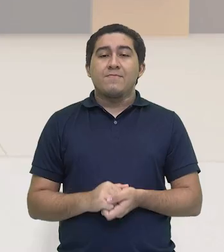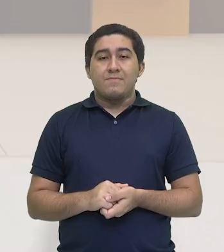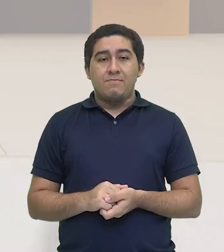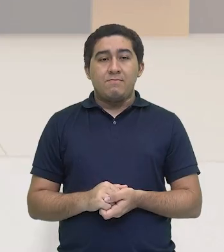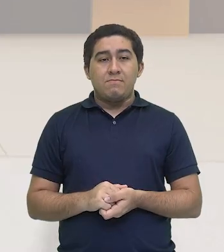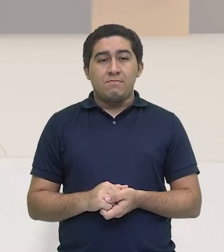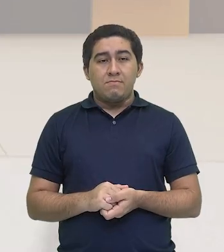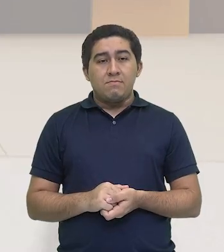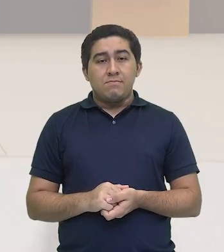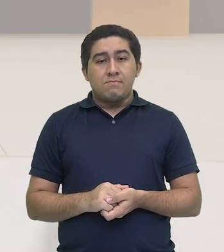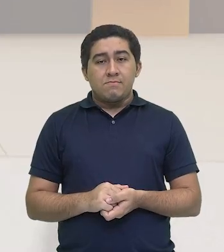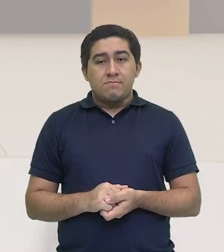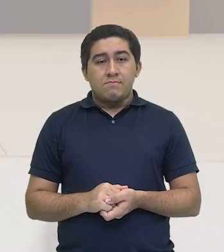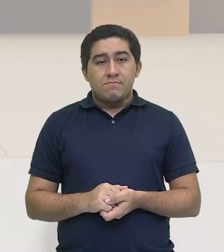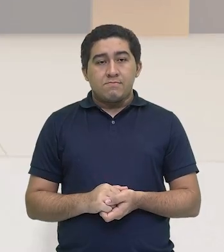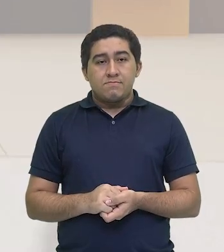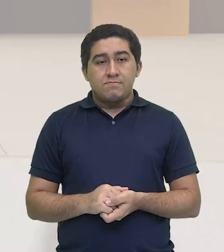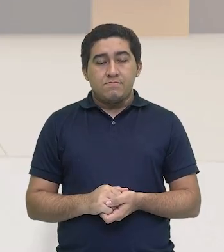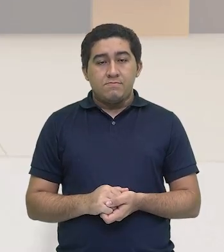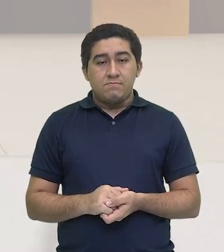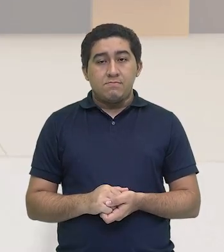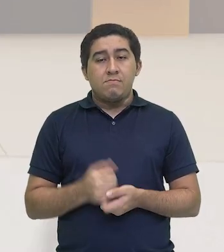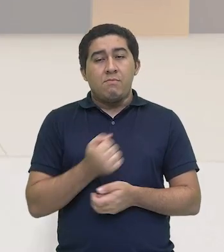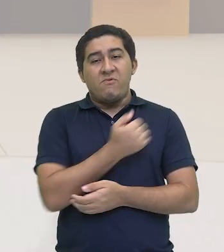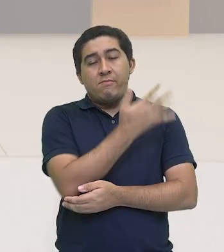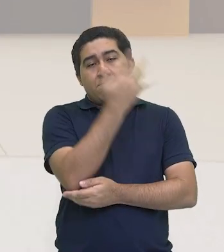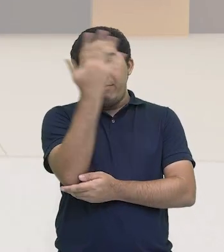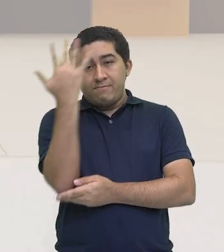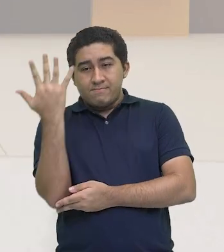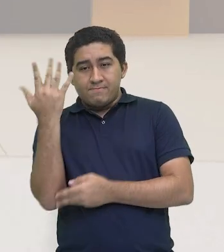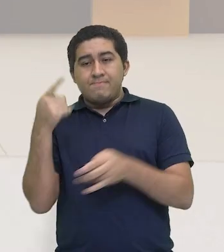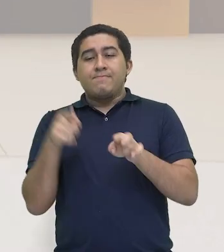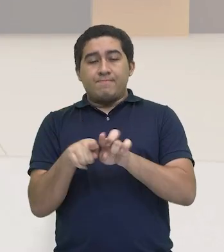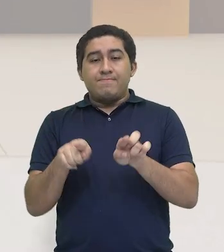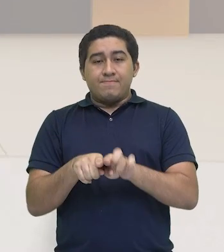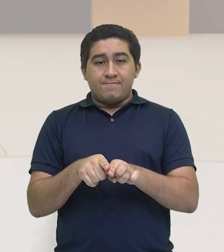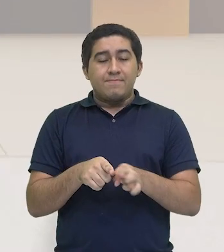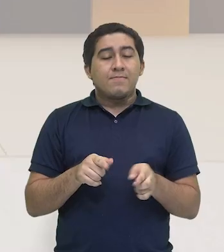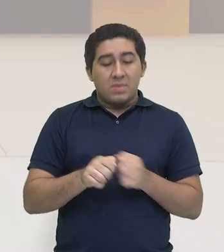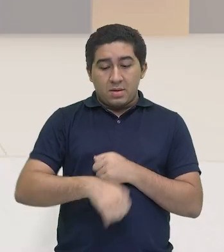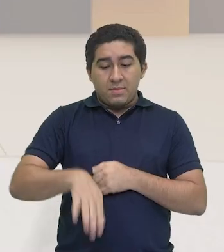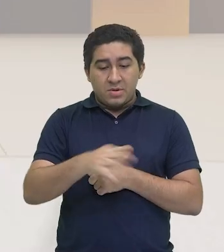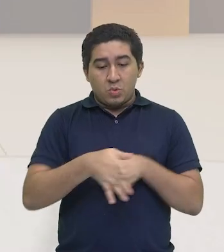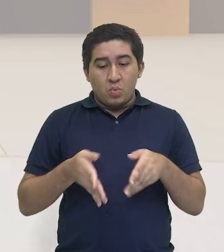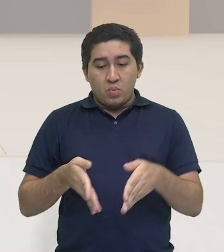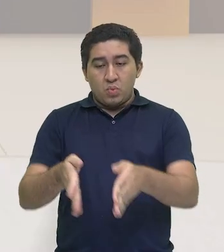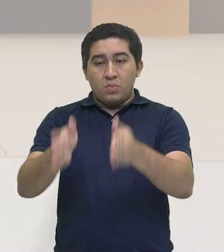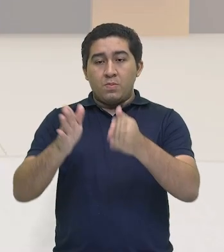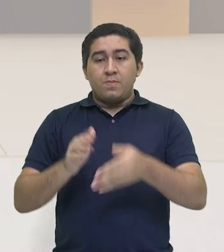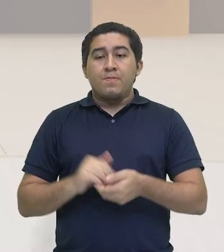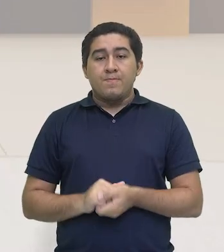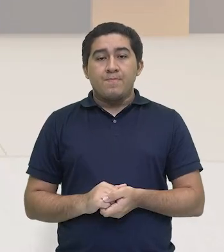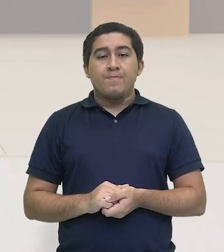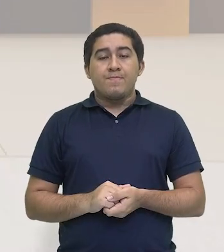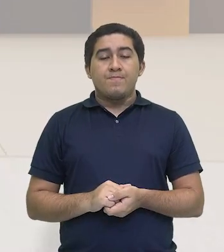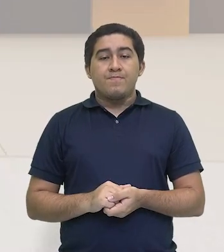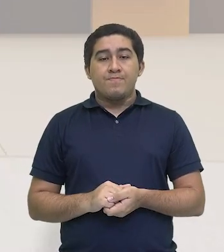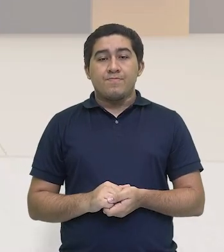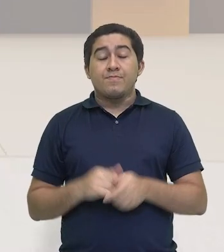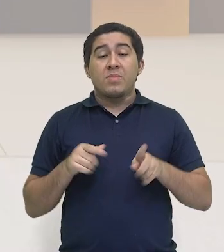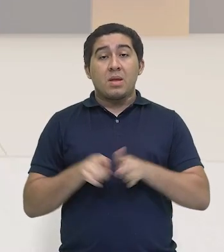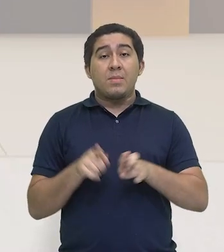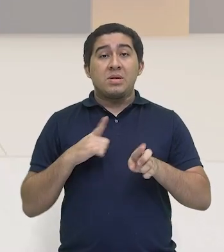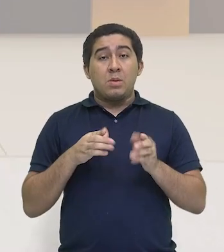no caso, floresta e trilhas ali, no caso do inglês. Isso mesmo. Temos mais um que é o